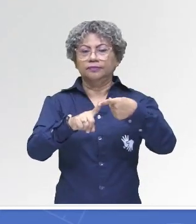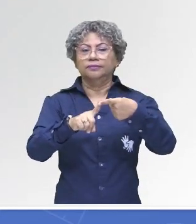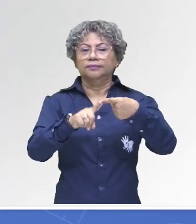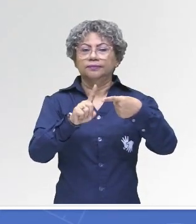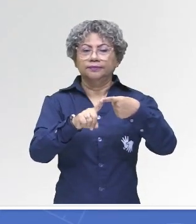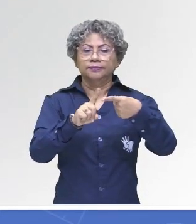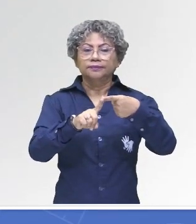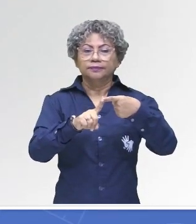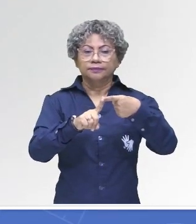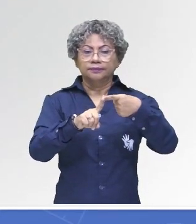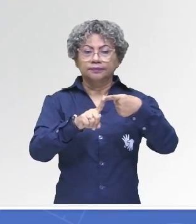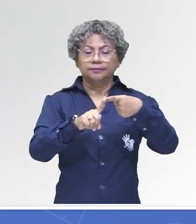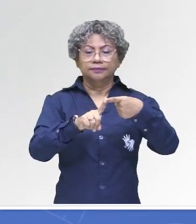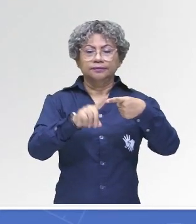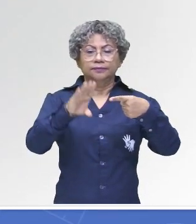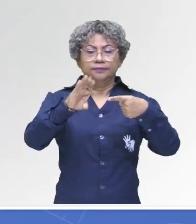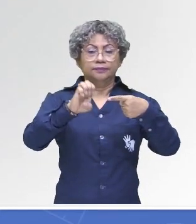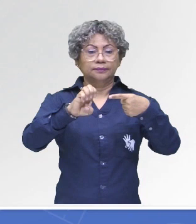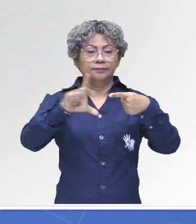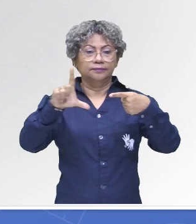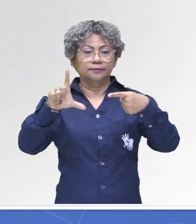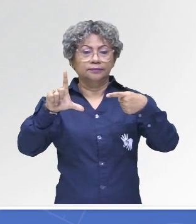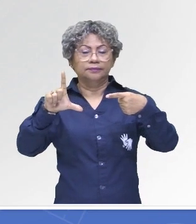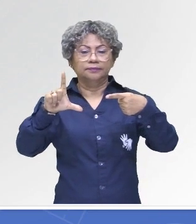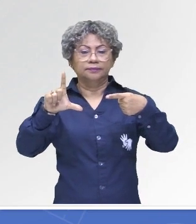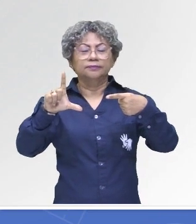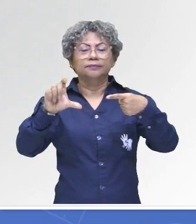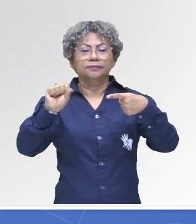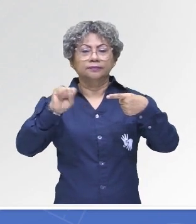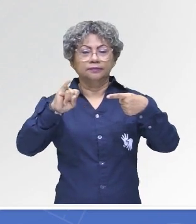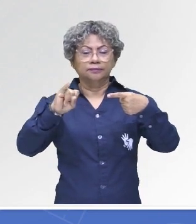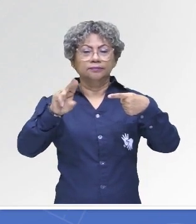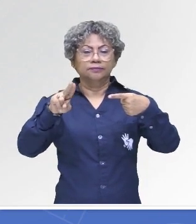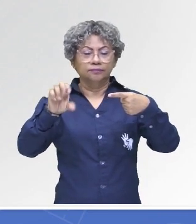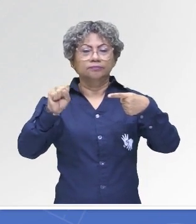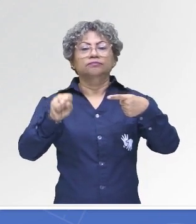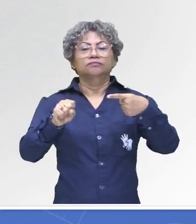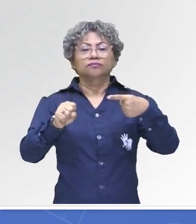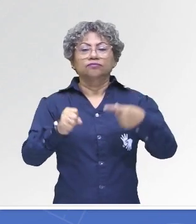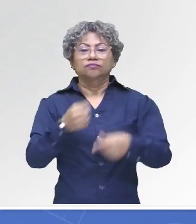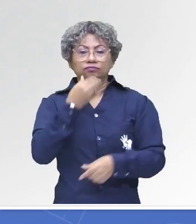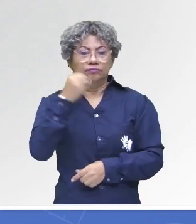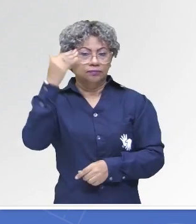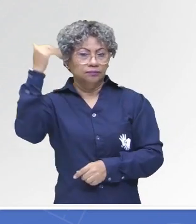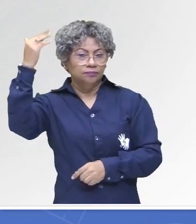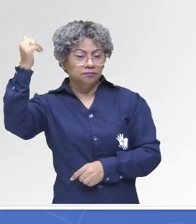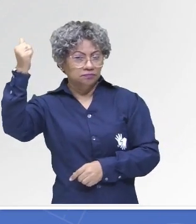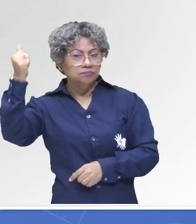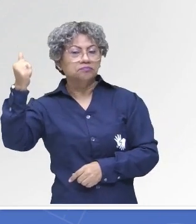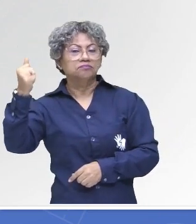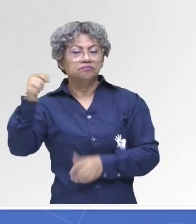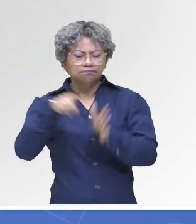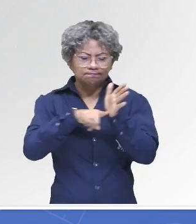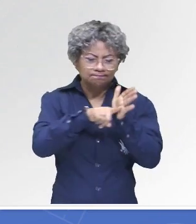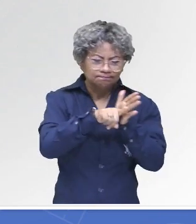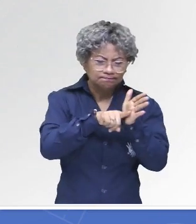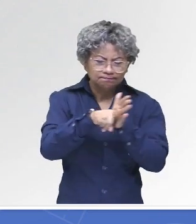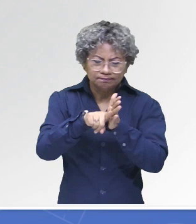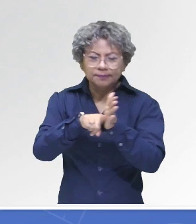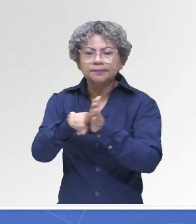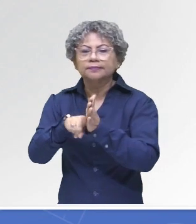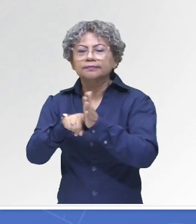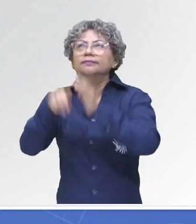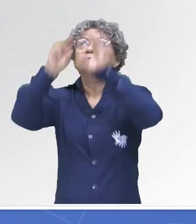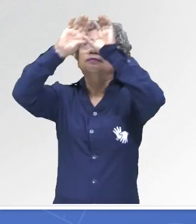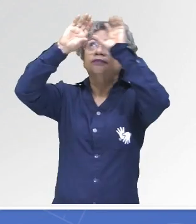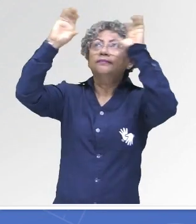só. A escala Celsius ela foi construída por esse cara aí, que é o Anders Celsius. Ele era astrônomo e ele